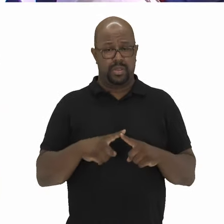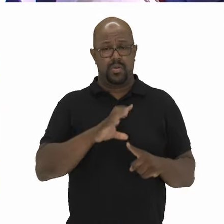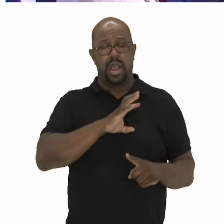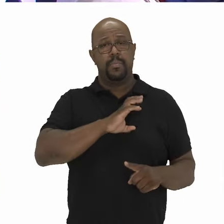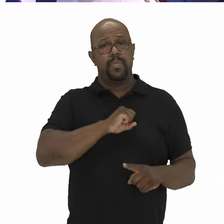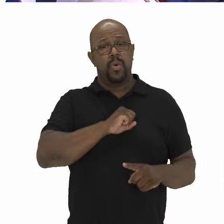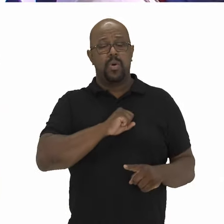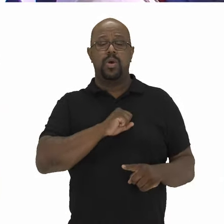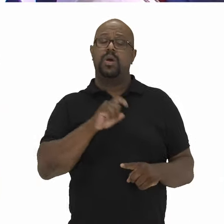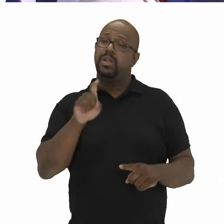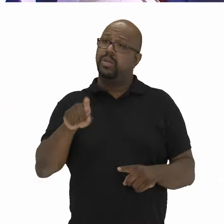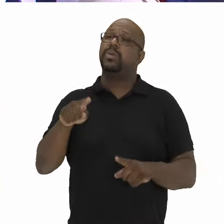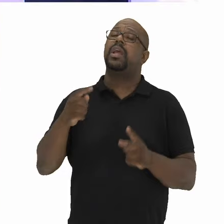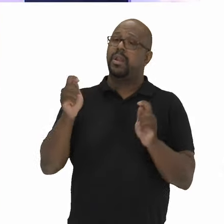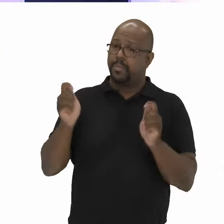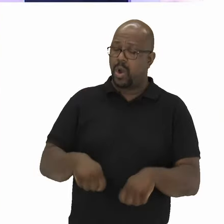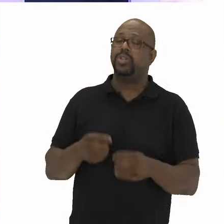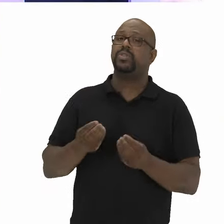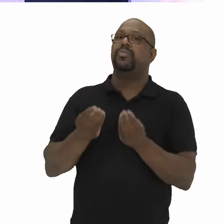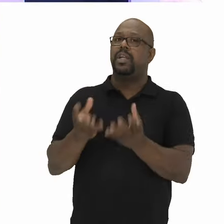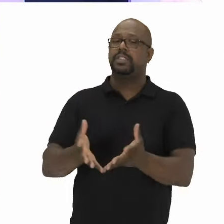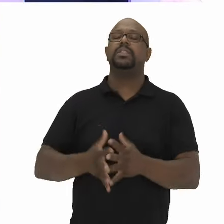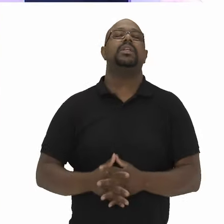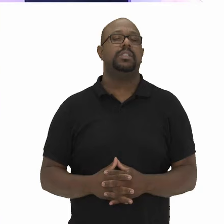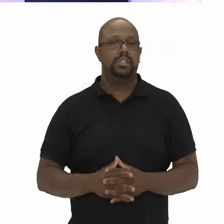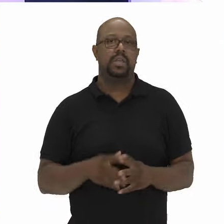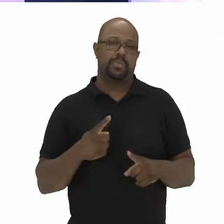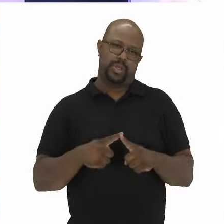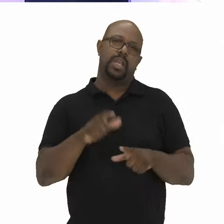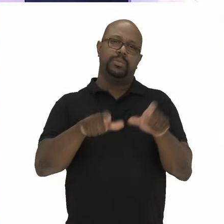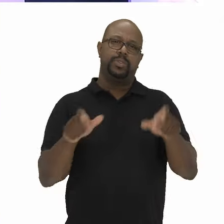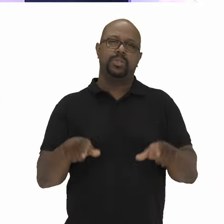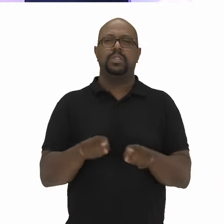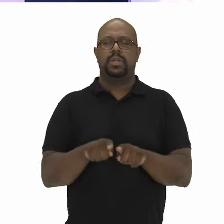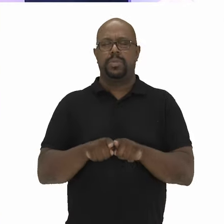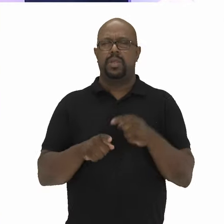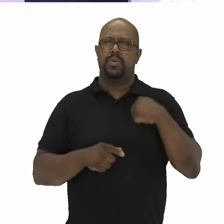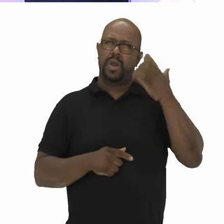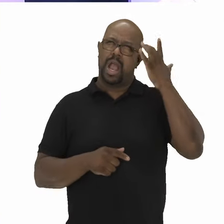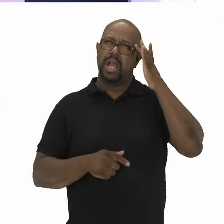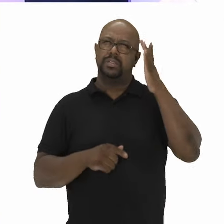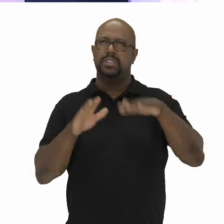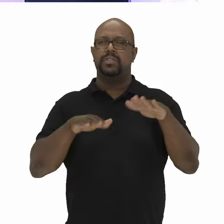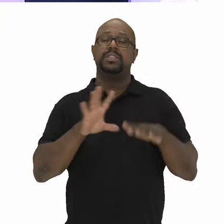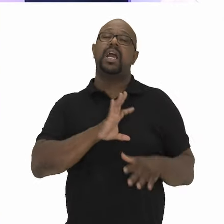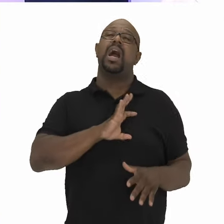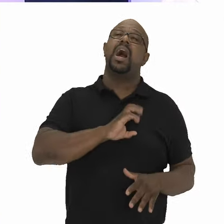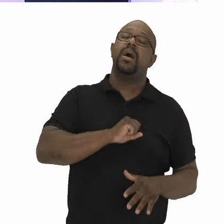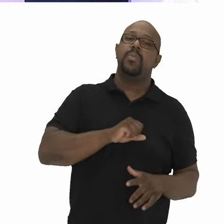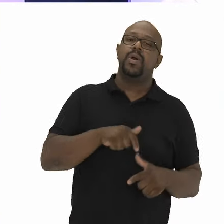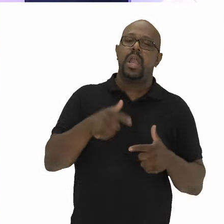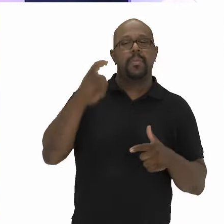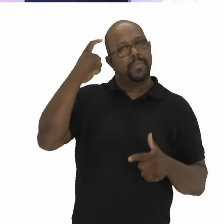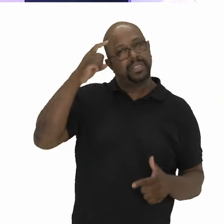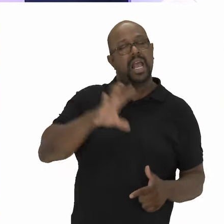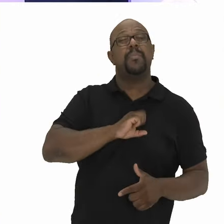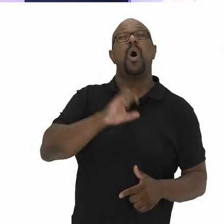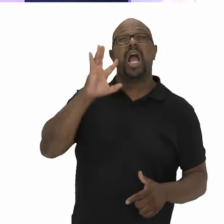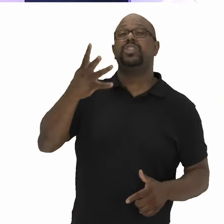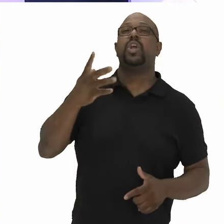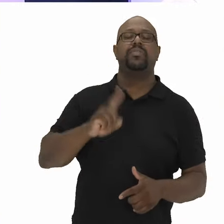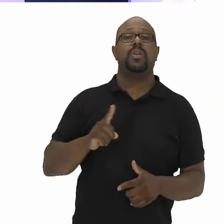amor que o amor é o amor O amor é o que ele pode oferecer né porque as pessoas também eu acho que às vezes amam e acha que o